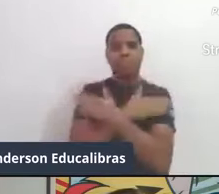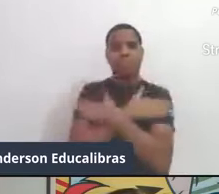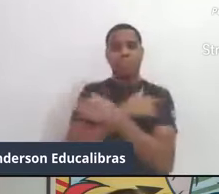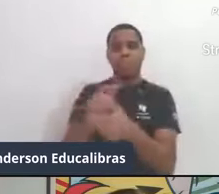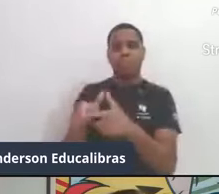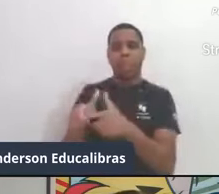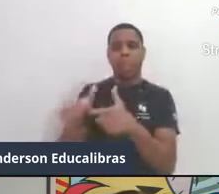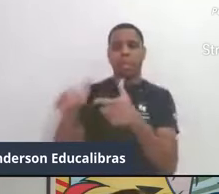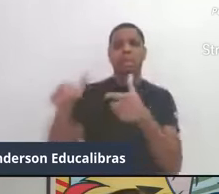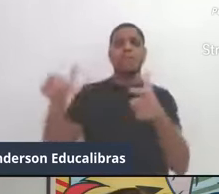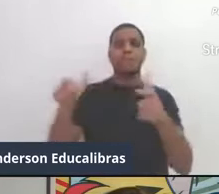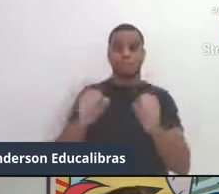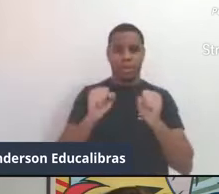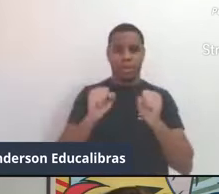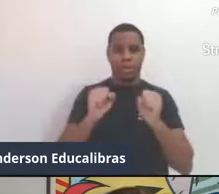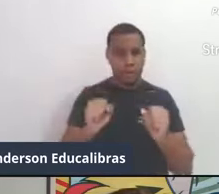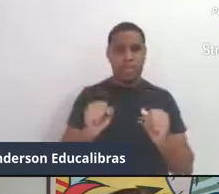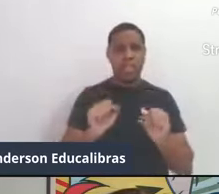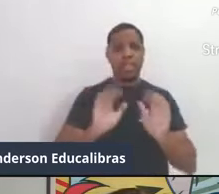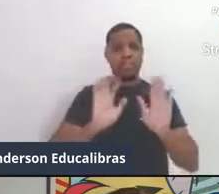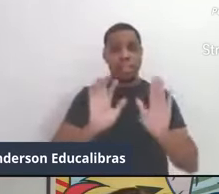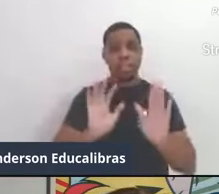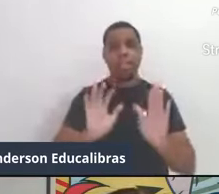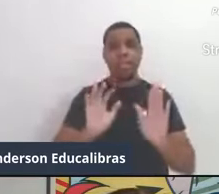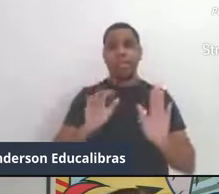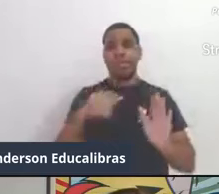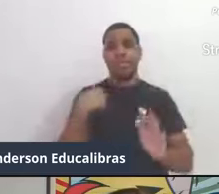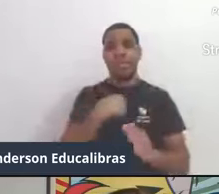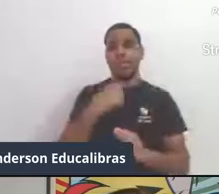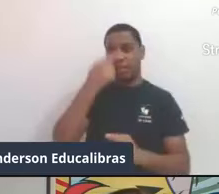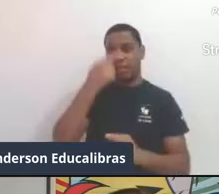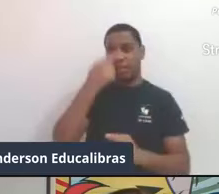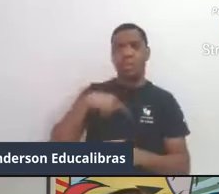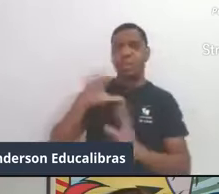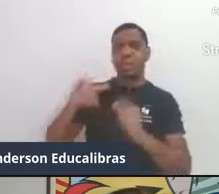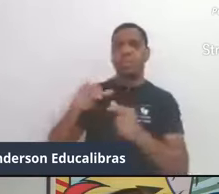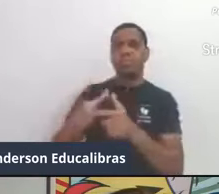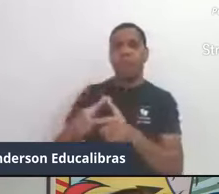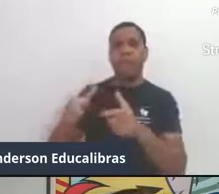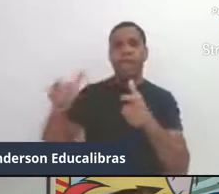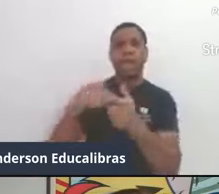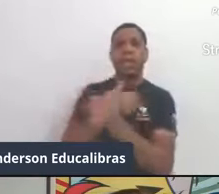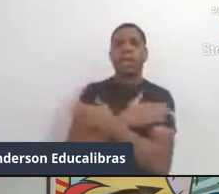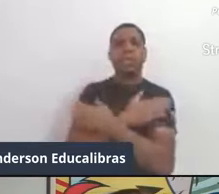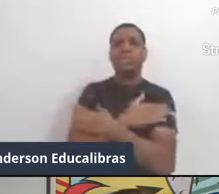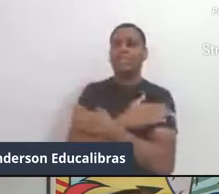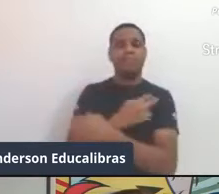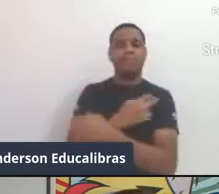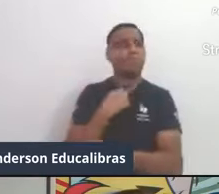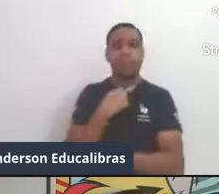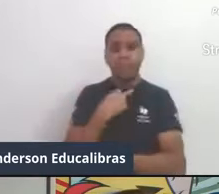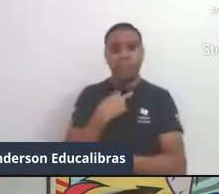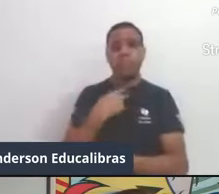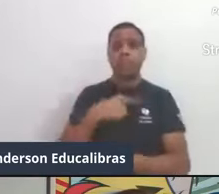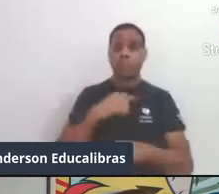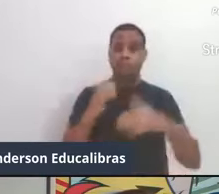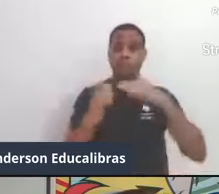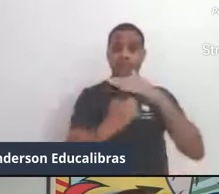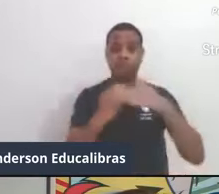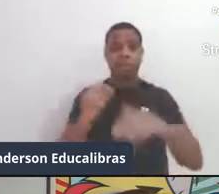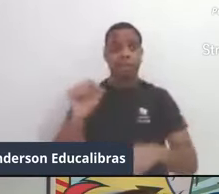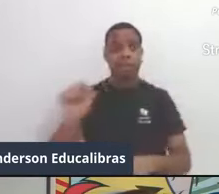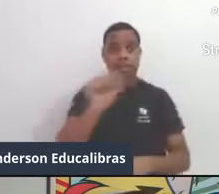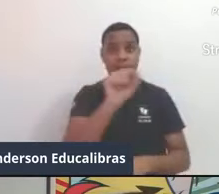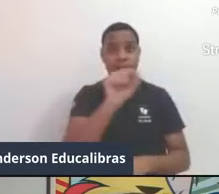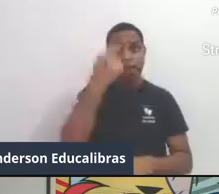não pode deixar que essas pessoas fiquem reféns a isso, né? Porque a gente sabe que muitas empresas, quando fazem o processo de pensar